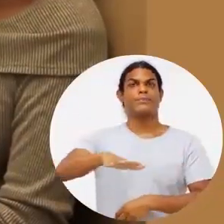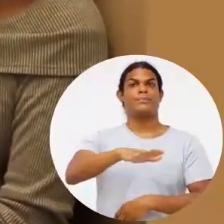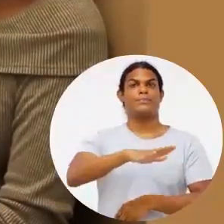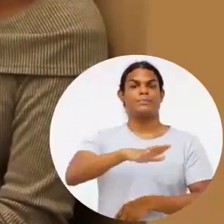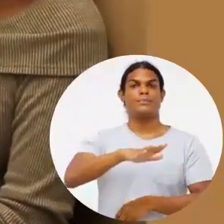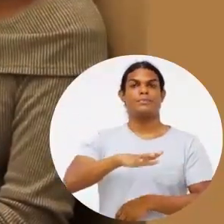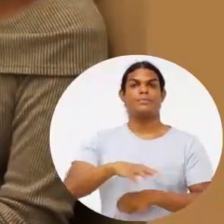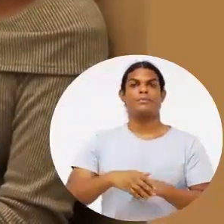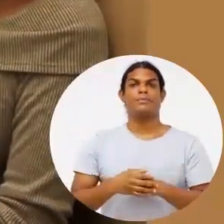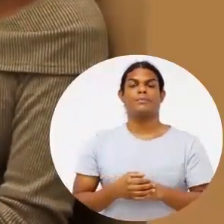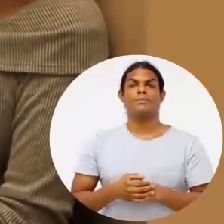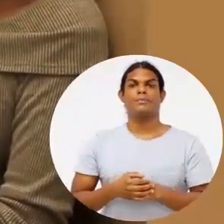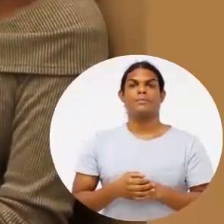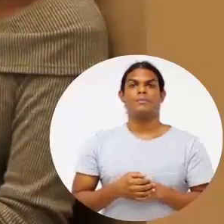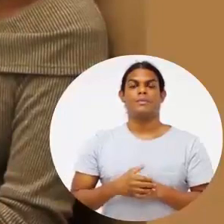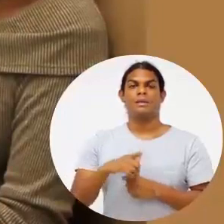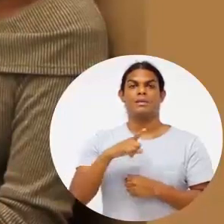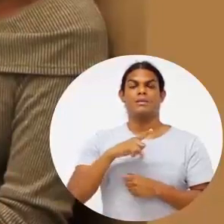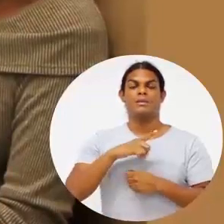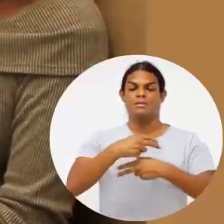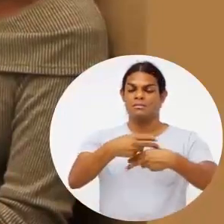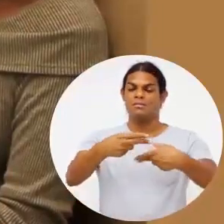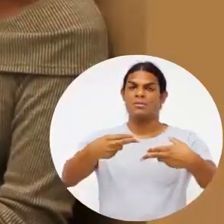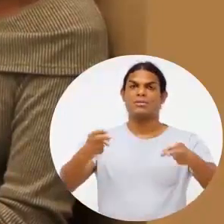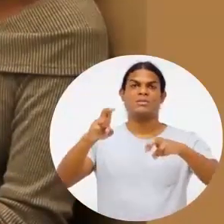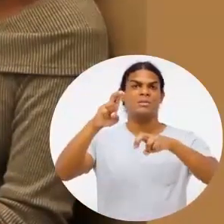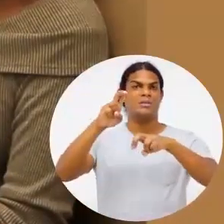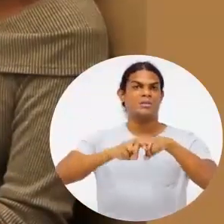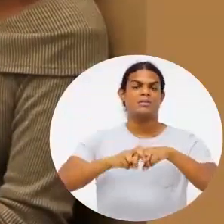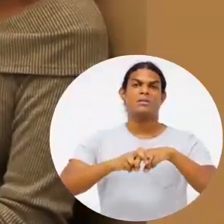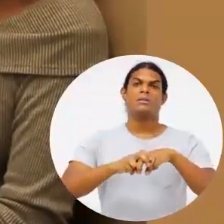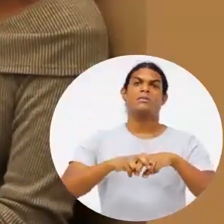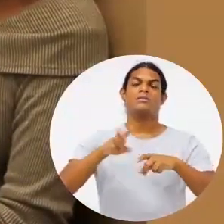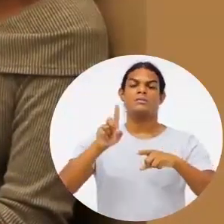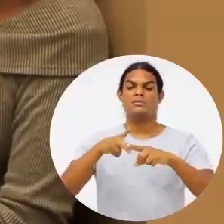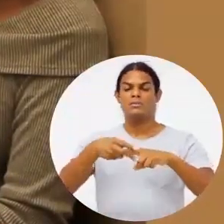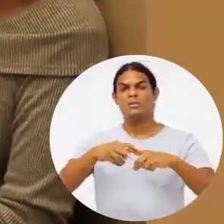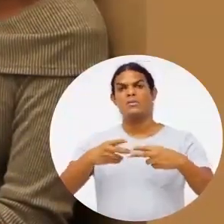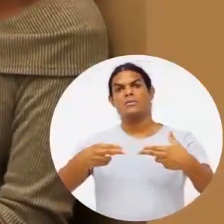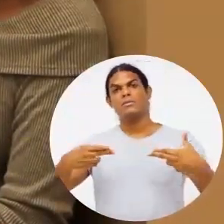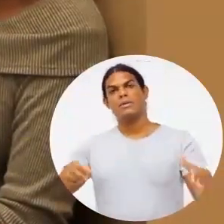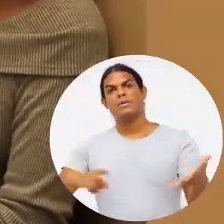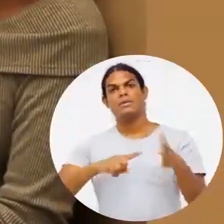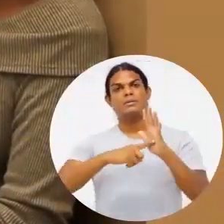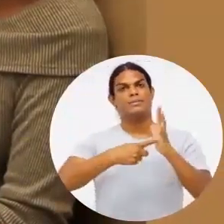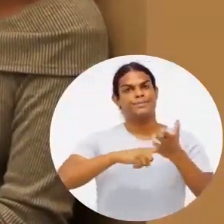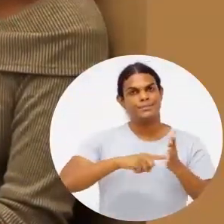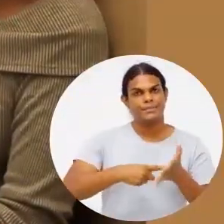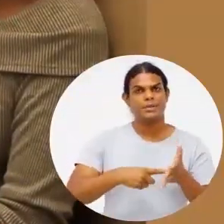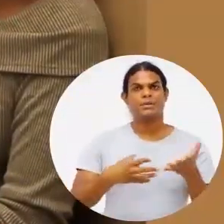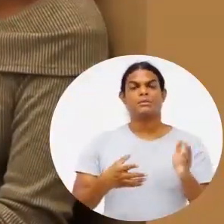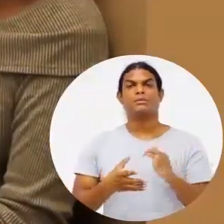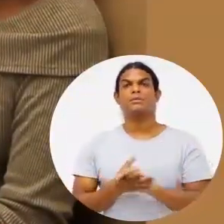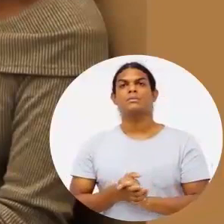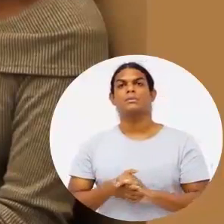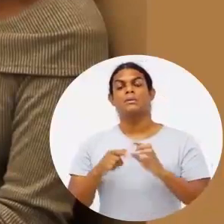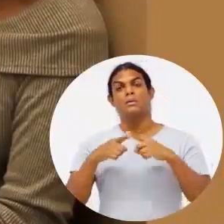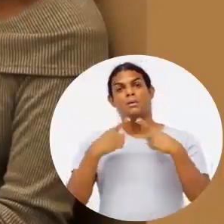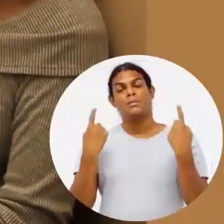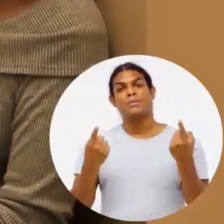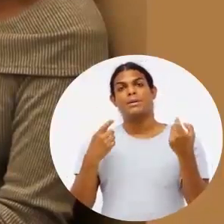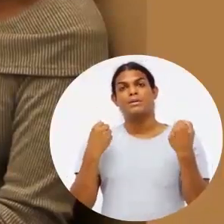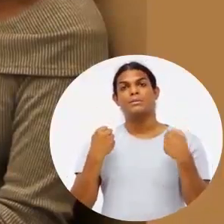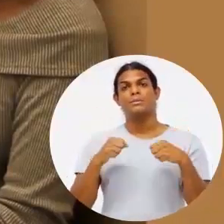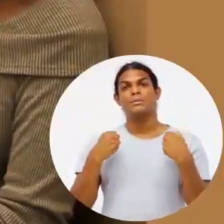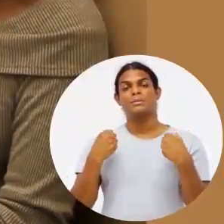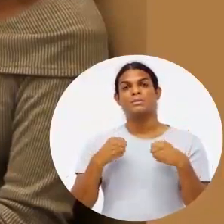com postos de trabalho, com mobiliários, com ferramentas, com maquinários do posto de trabalho. Mas